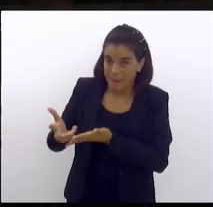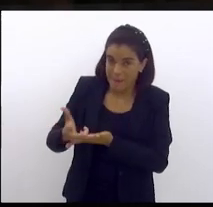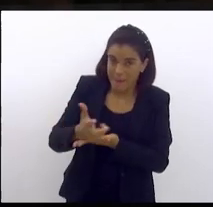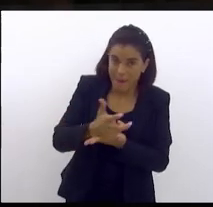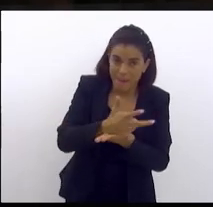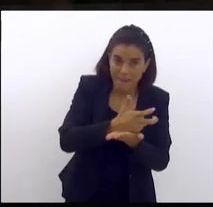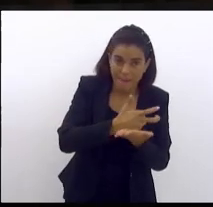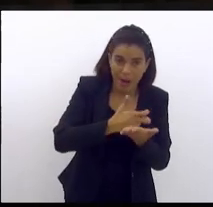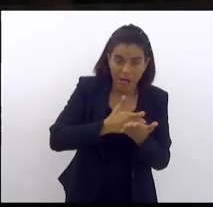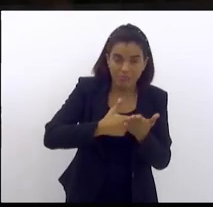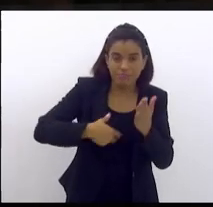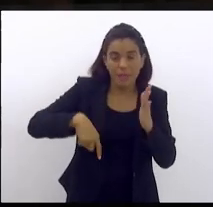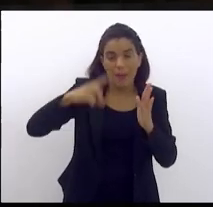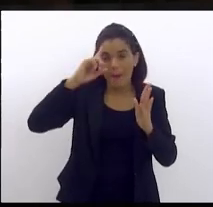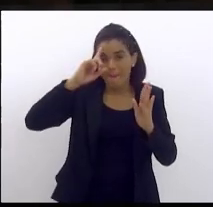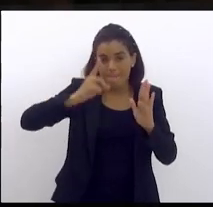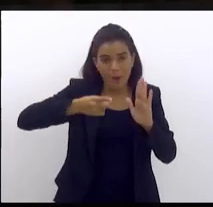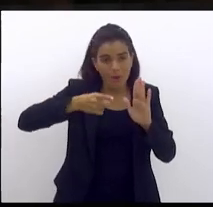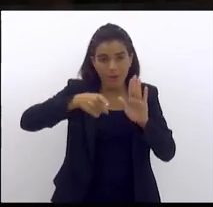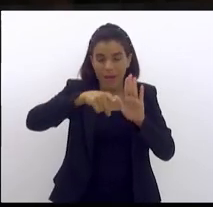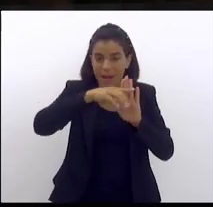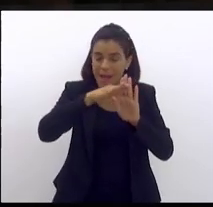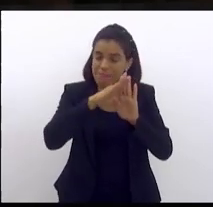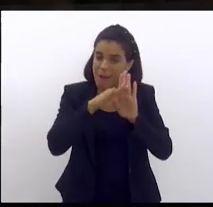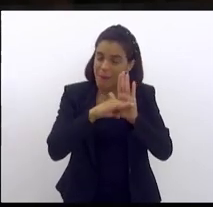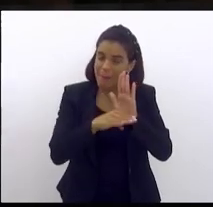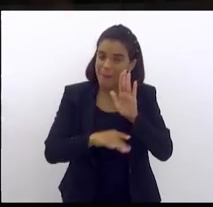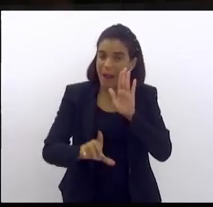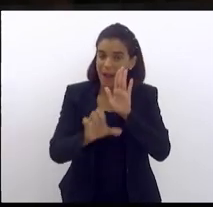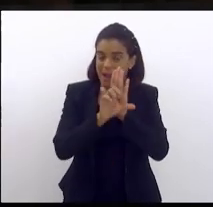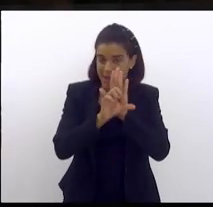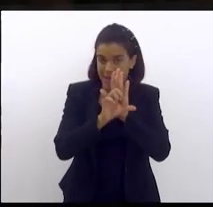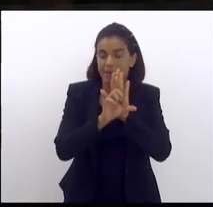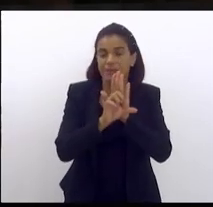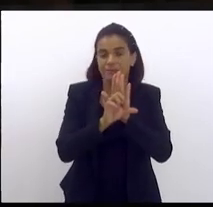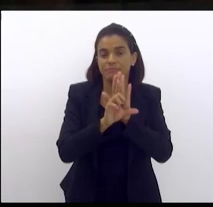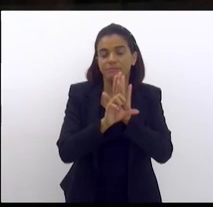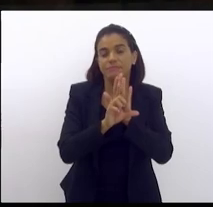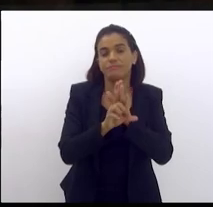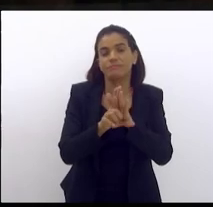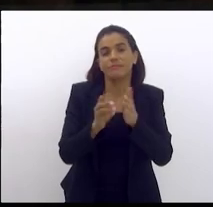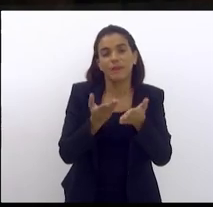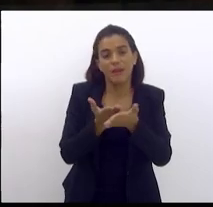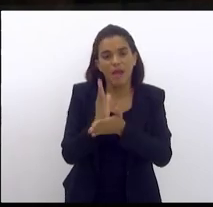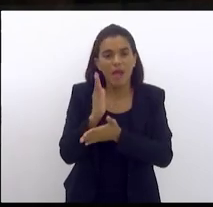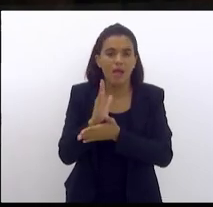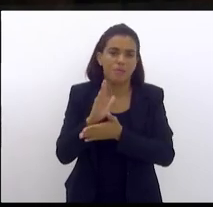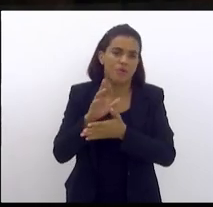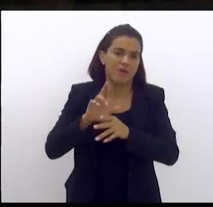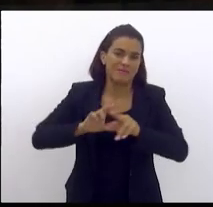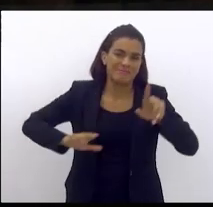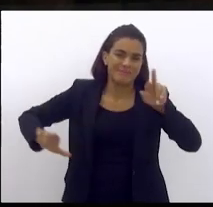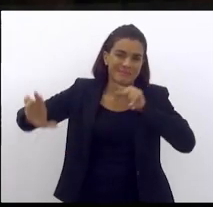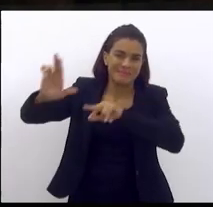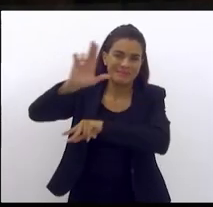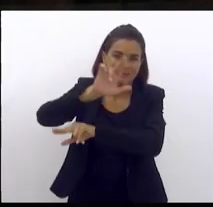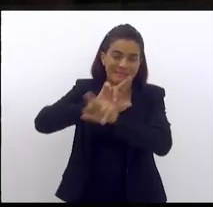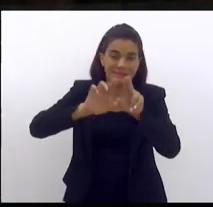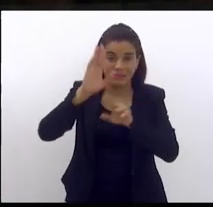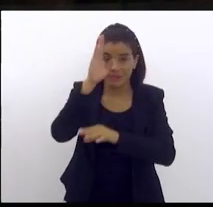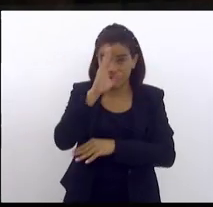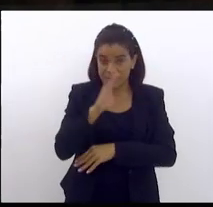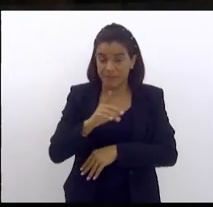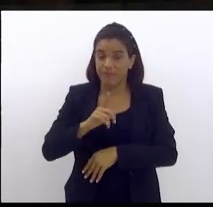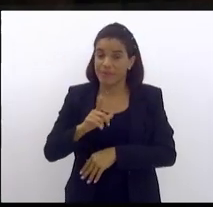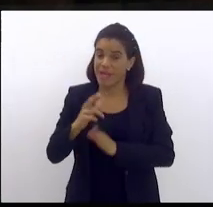definidas por lei aprovada pelos mais diversos pamentos brasileiros tem as regras